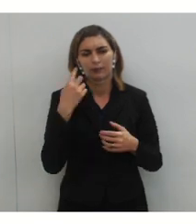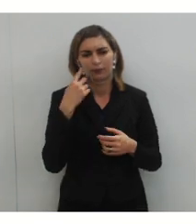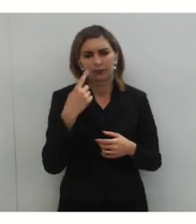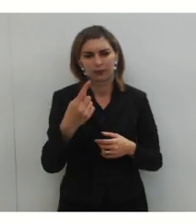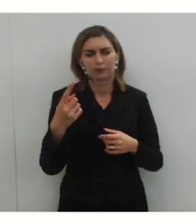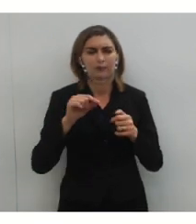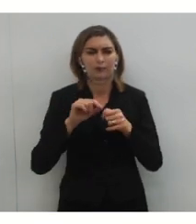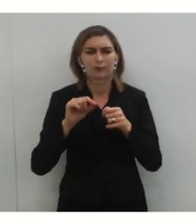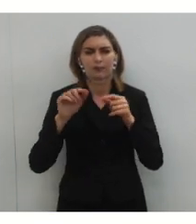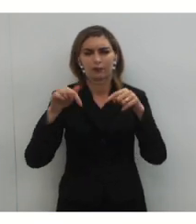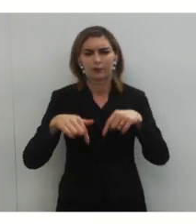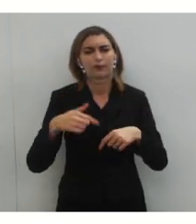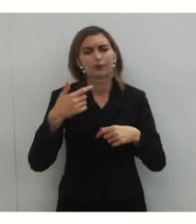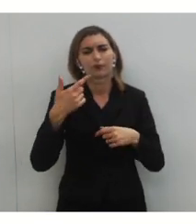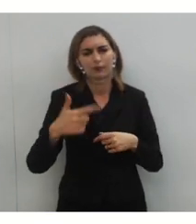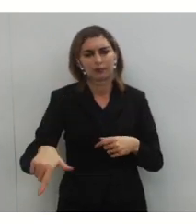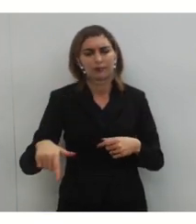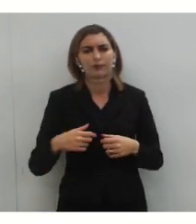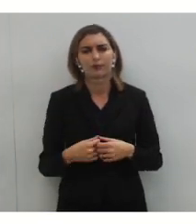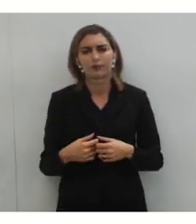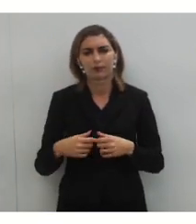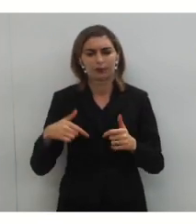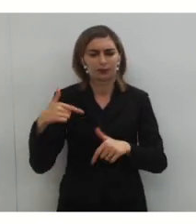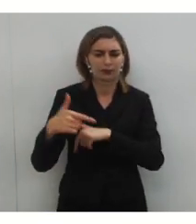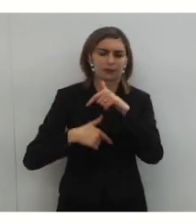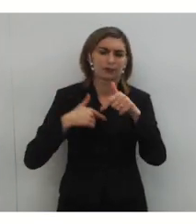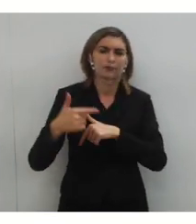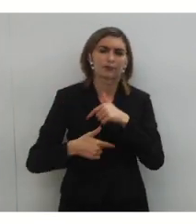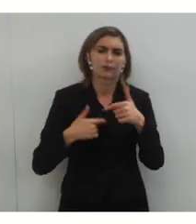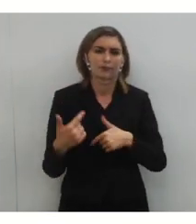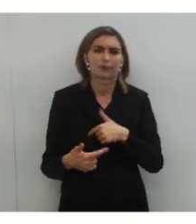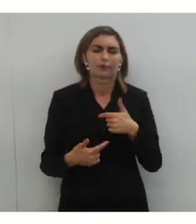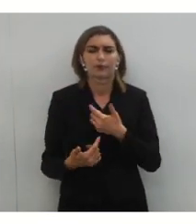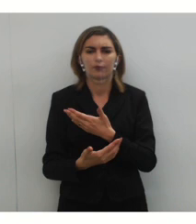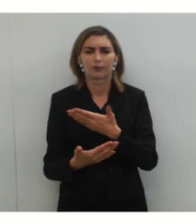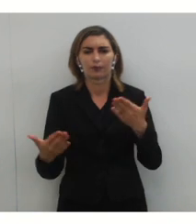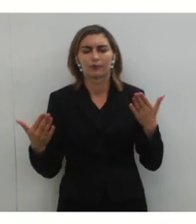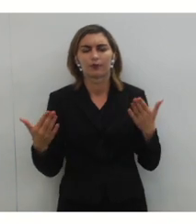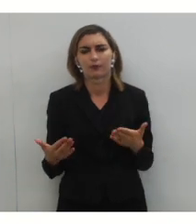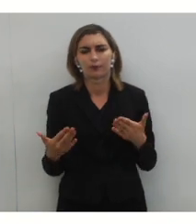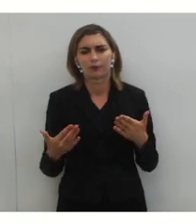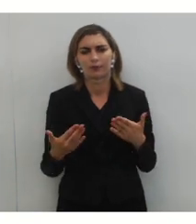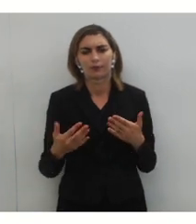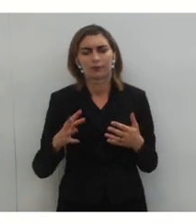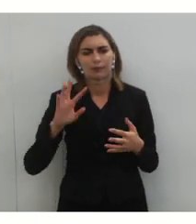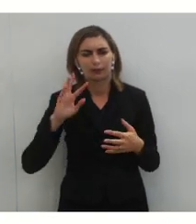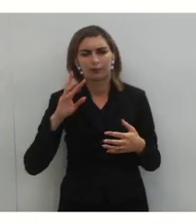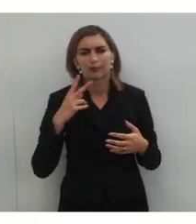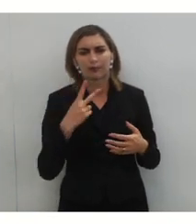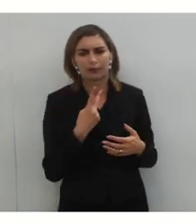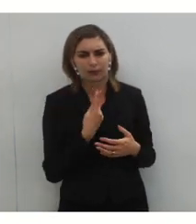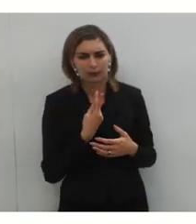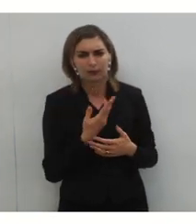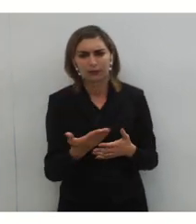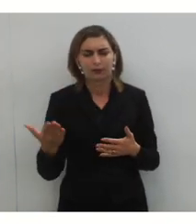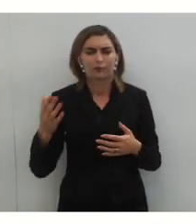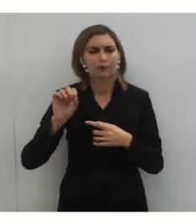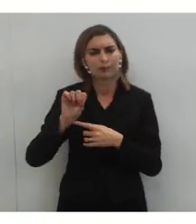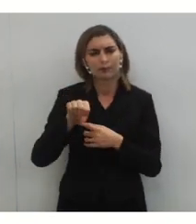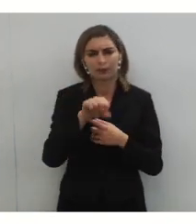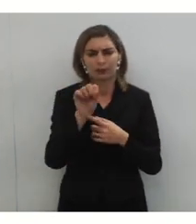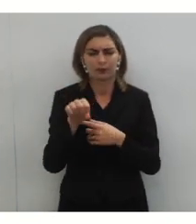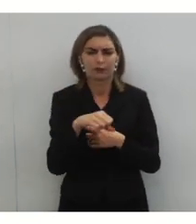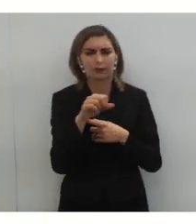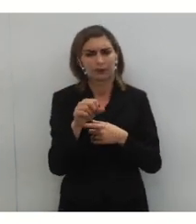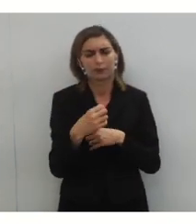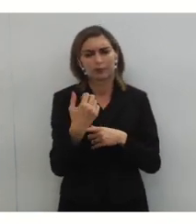Vamos fazer aqui novamente um trabalho, né, de reconhecimento do